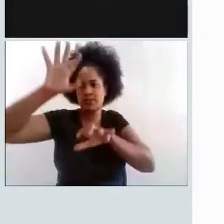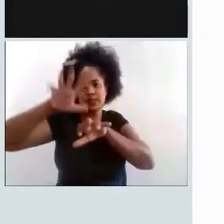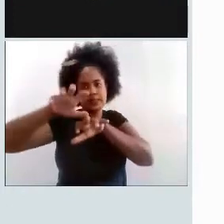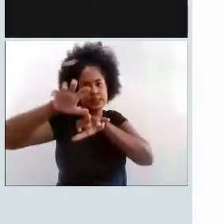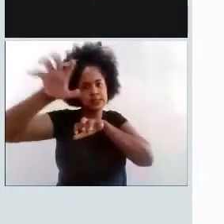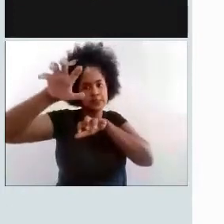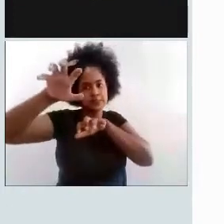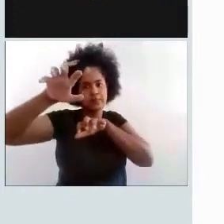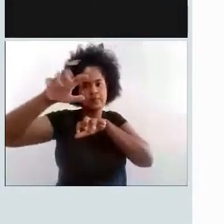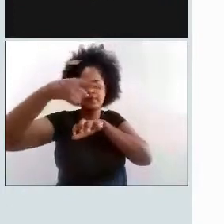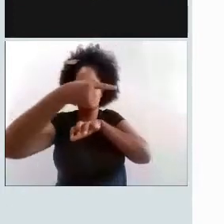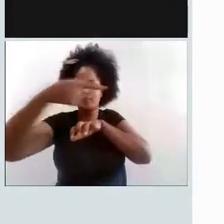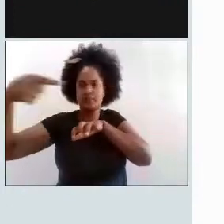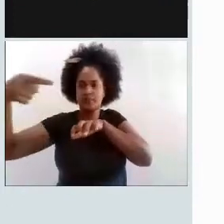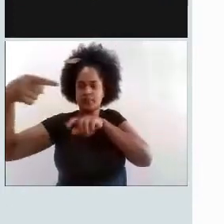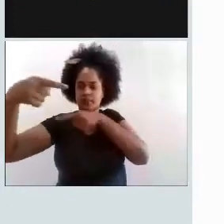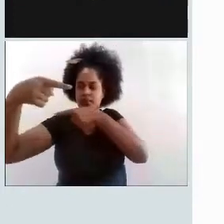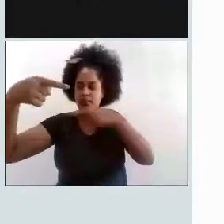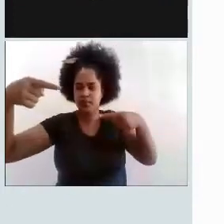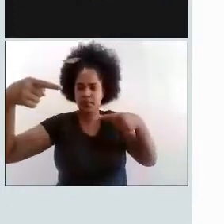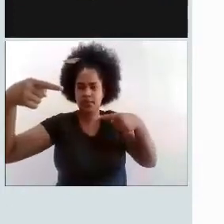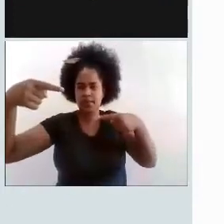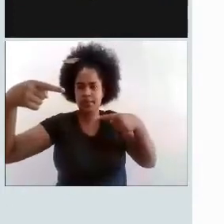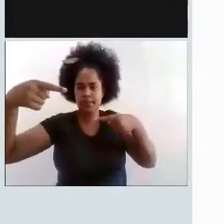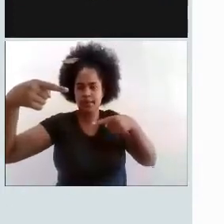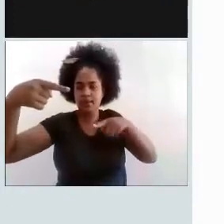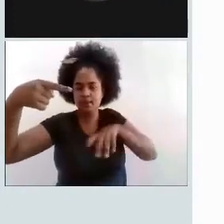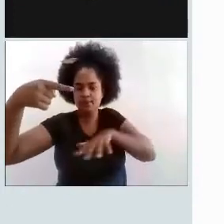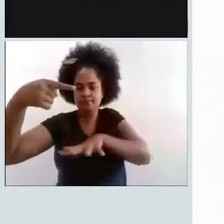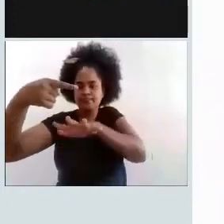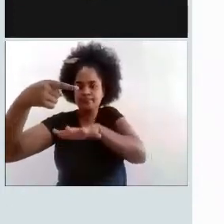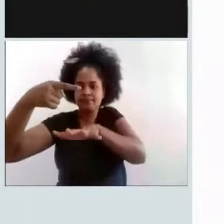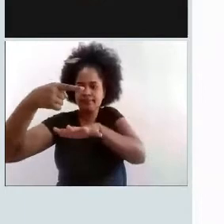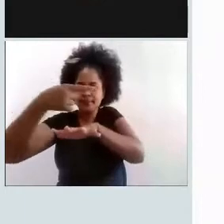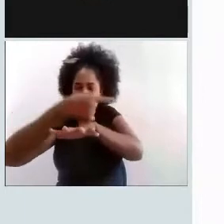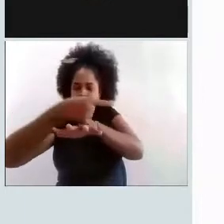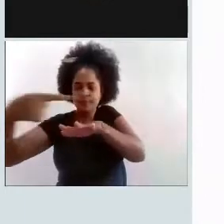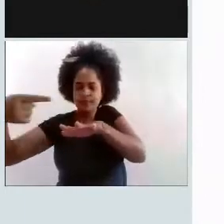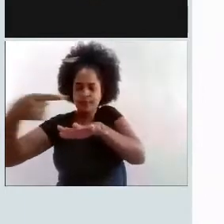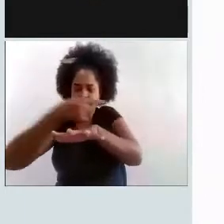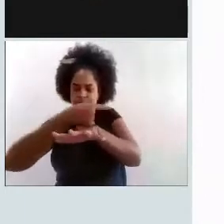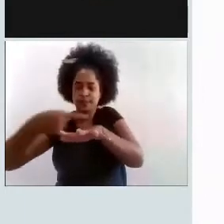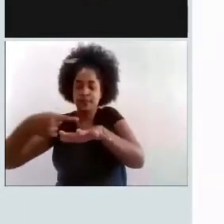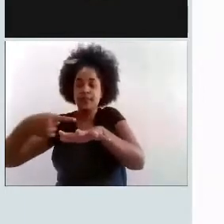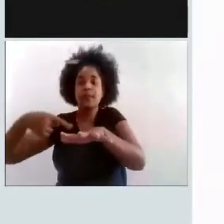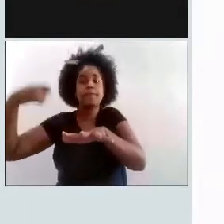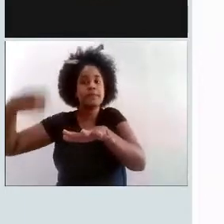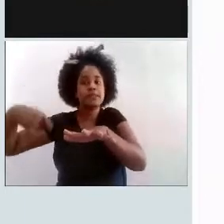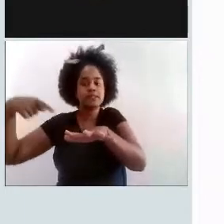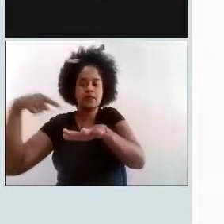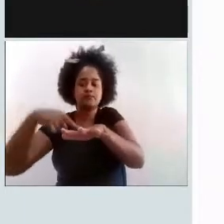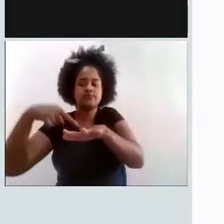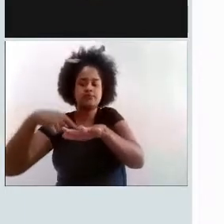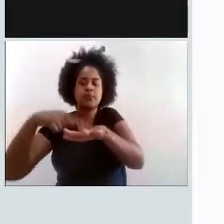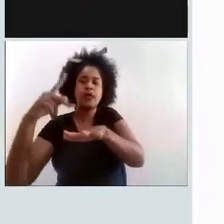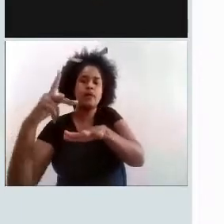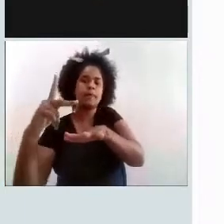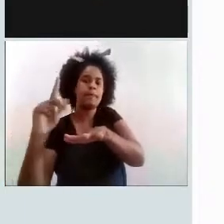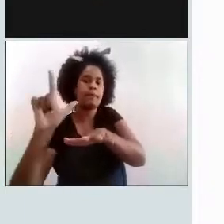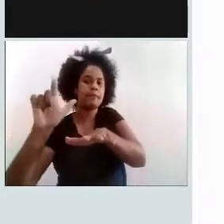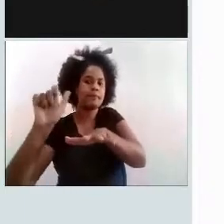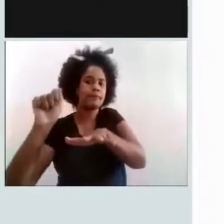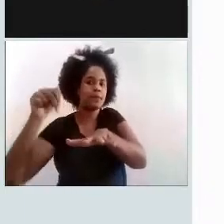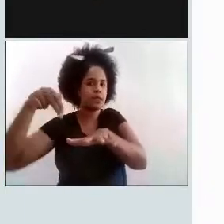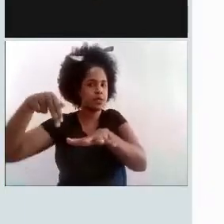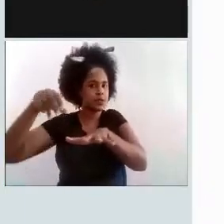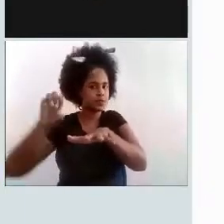Então, o conceito é basicamente isso. Essas retas elas só vão ser paralelas quando elas não tiverem nenhum ponto em